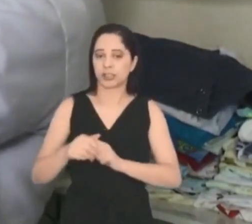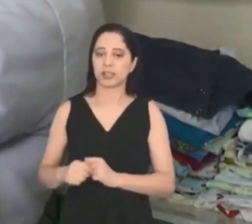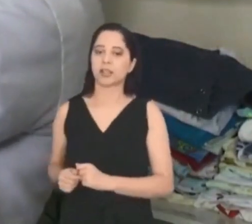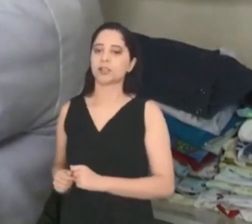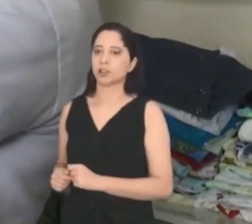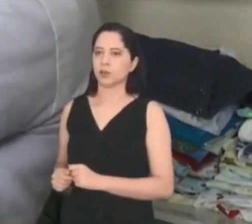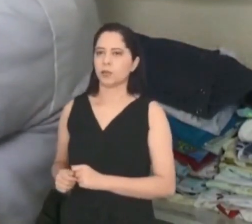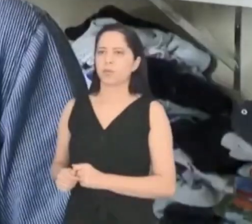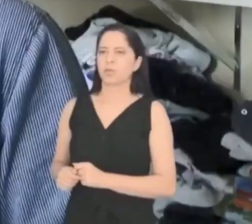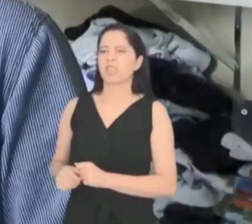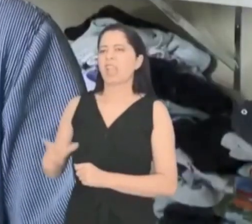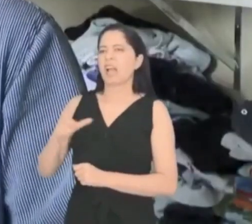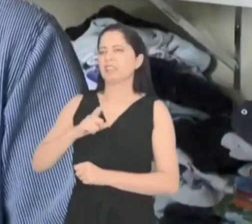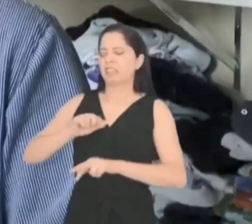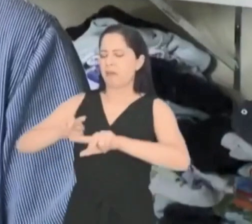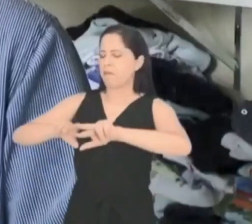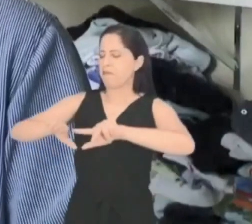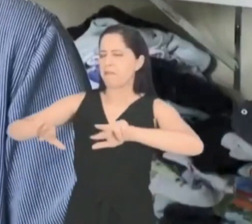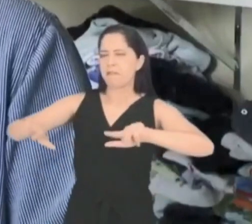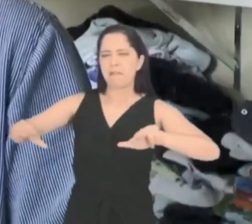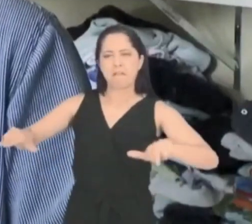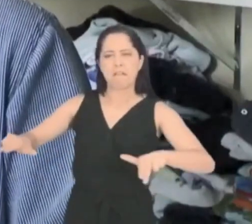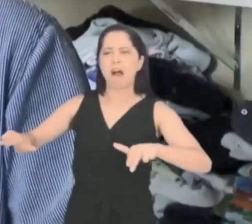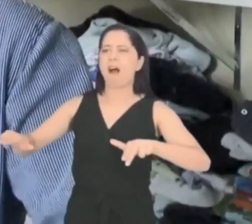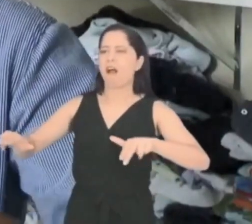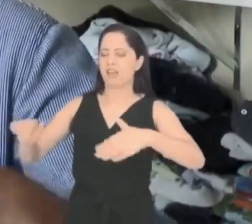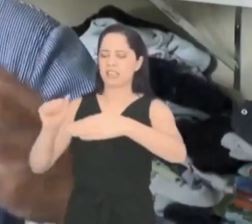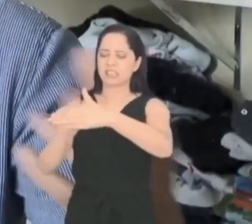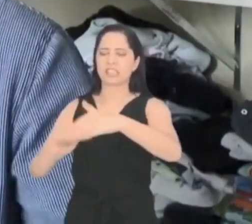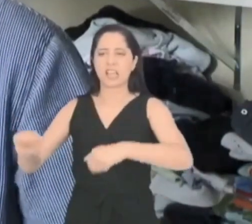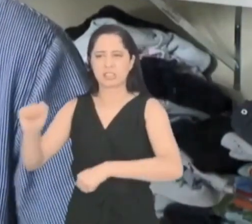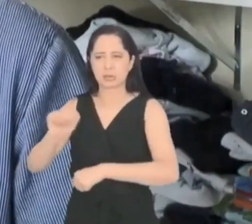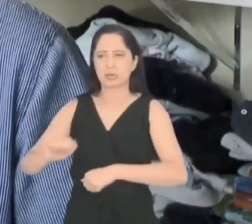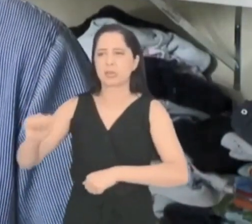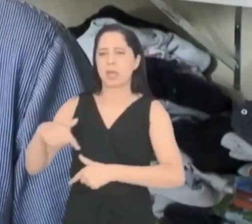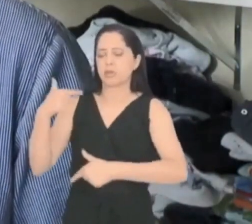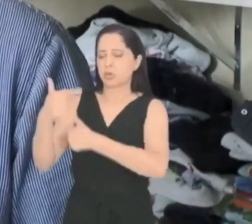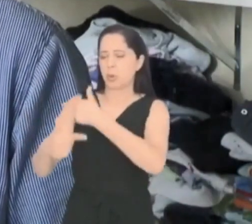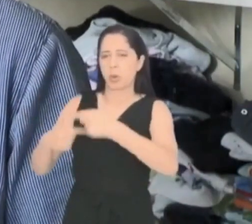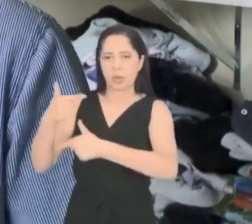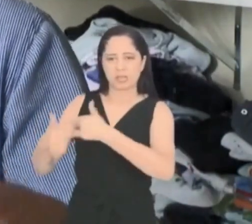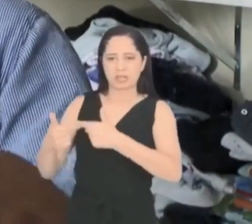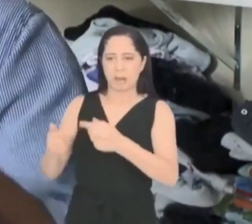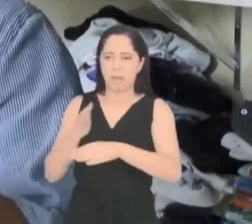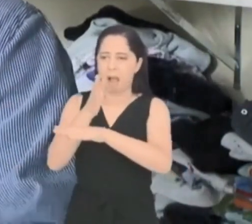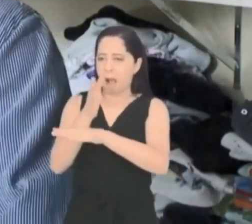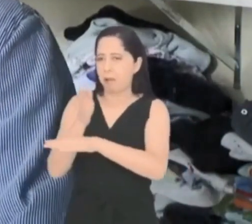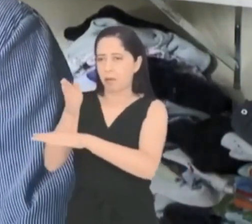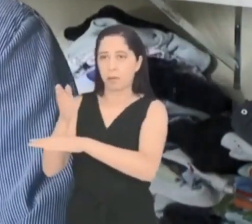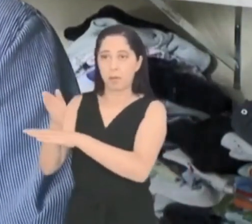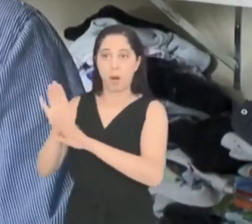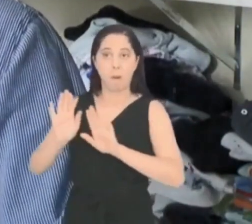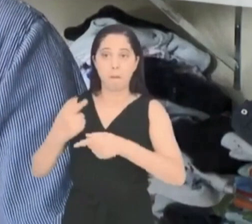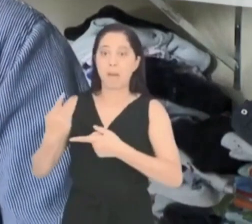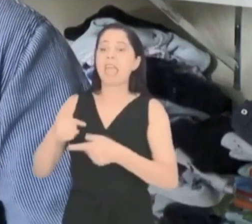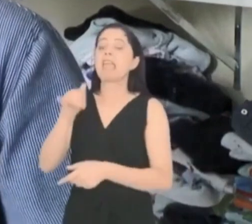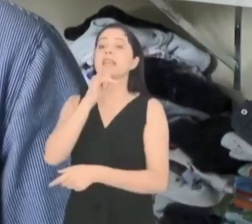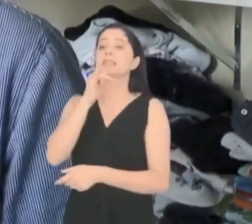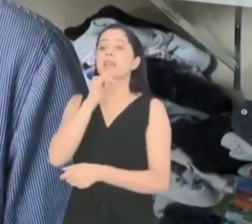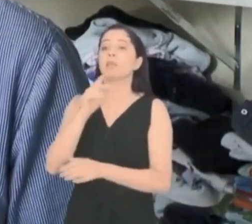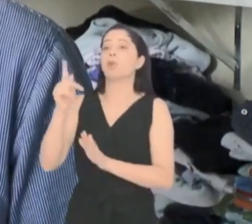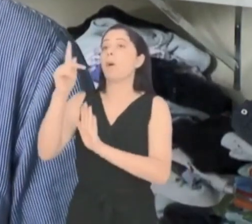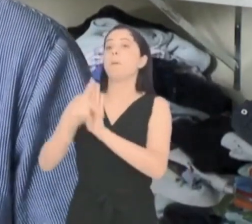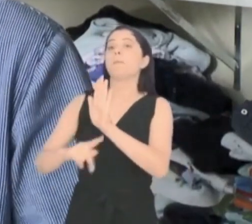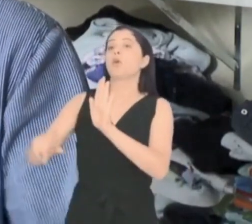fundamentais para a sociedade. Há entidades que fazem serviços sociais em determinadas comunidades onde a prefeitura